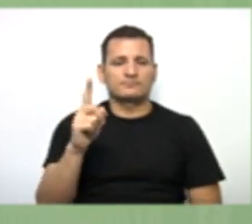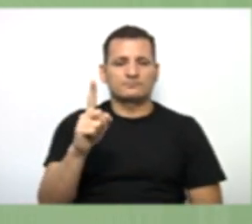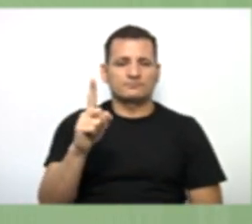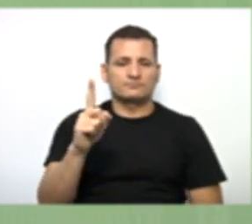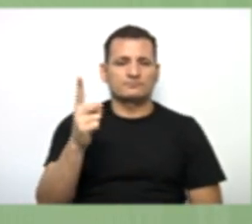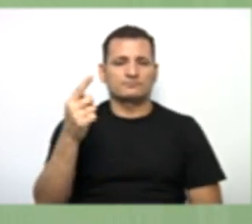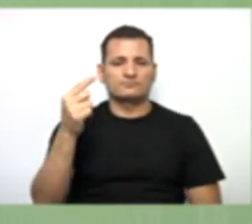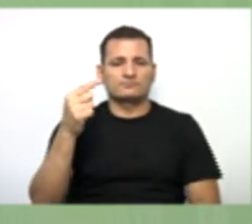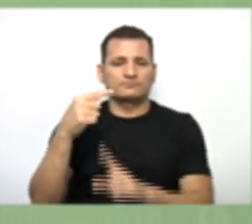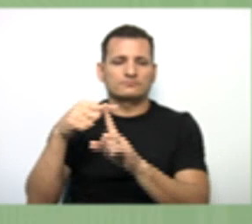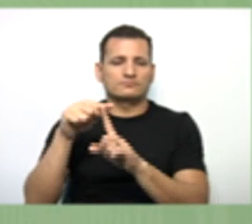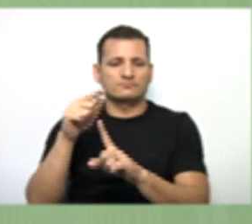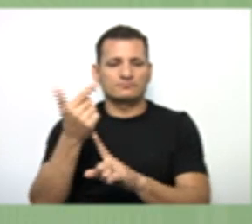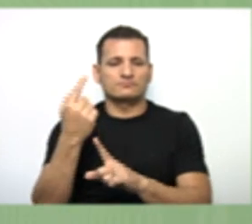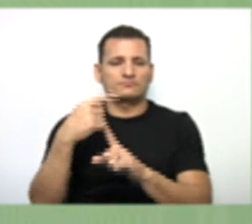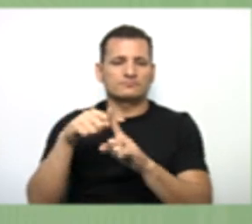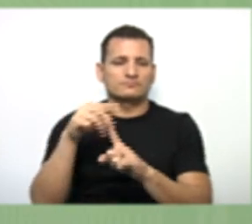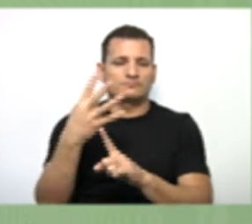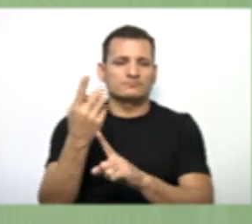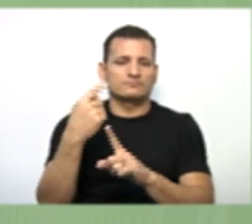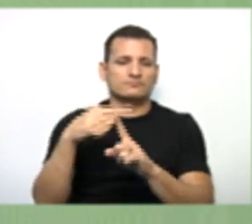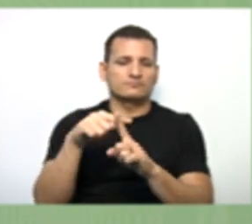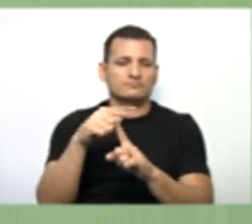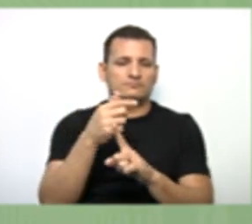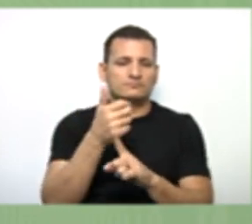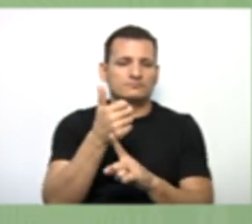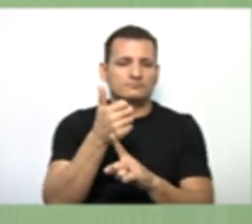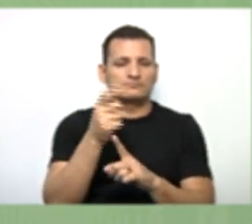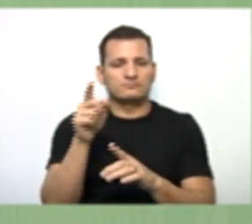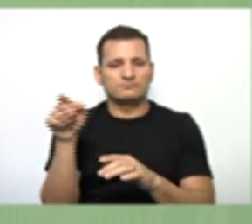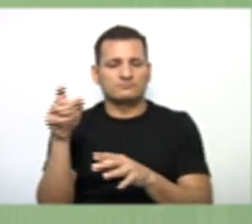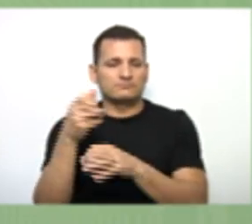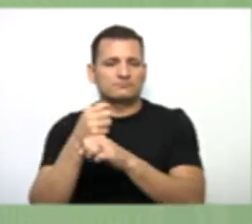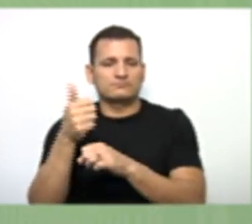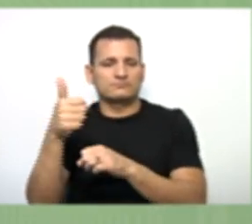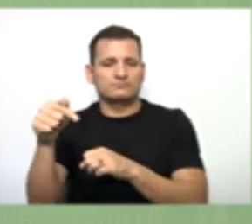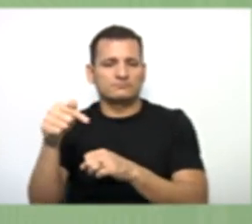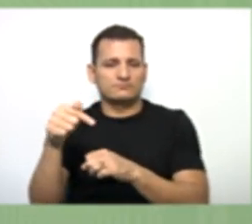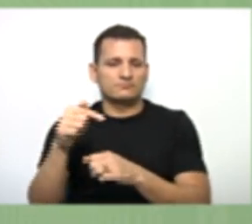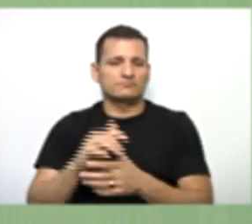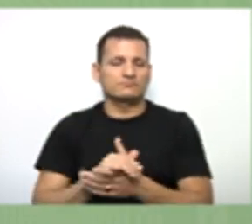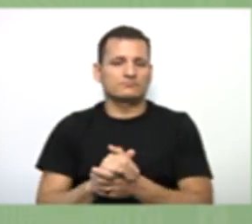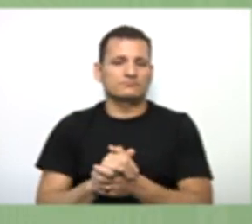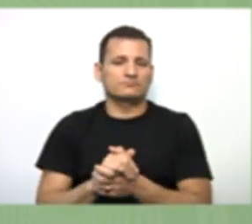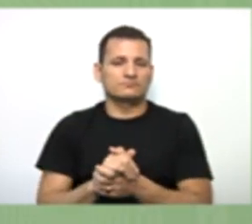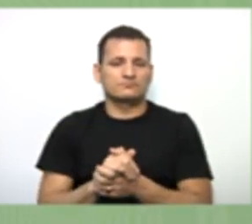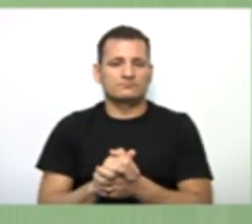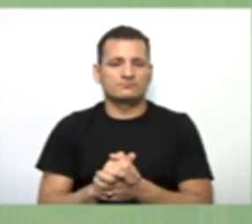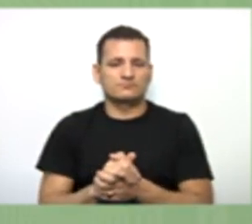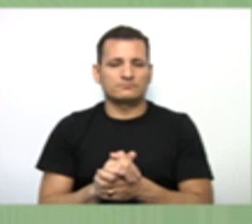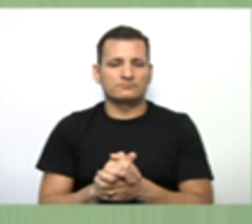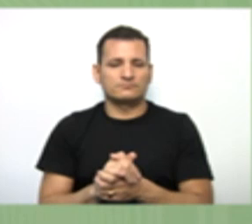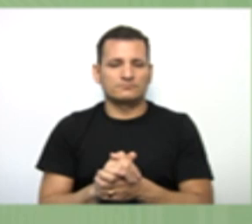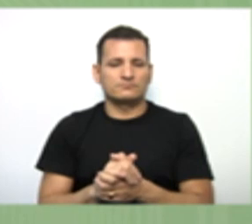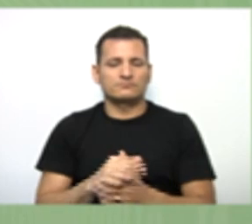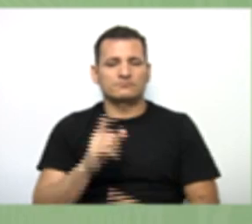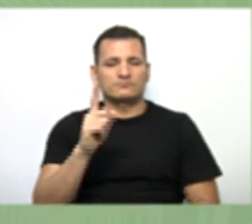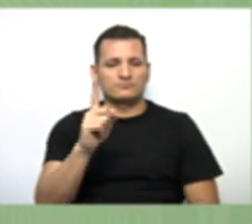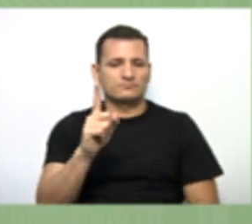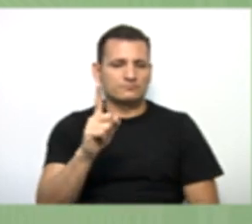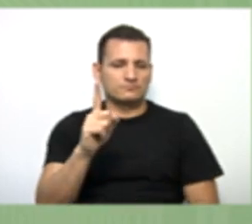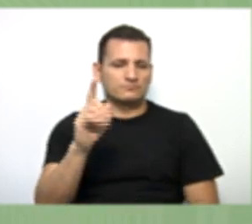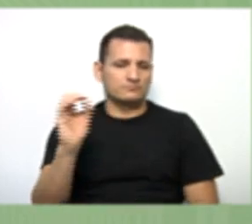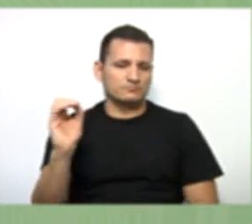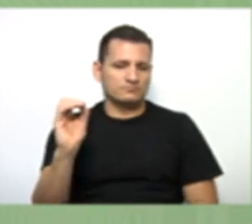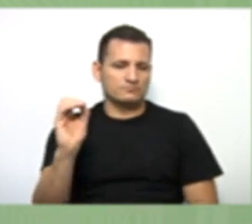mais 4 mais 8. Esse aqui seria 17. Esse aqui seria 1, 0, eu